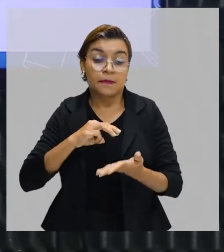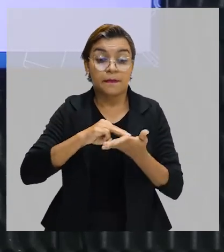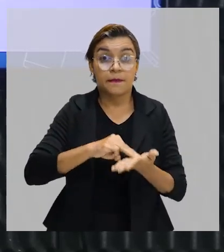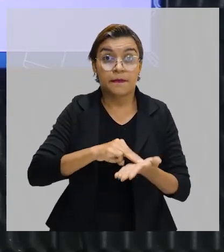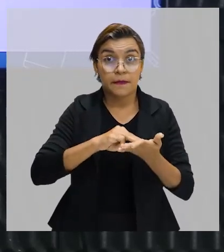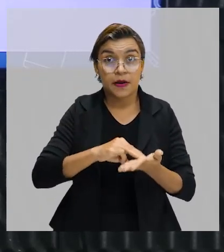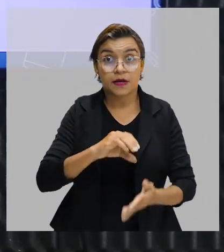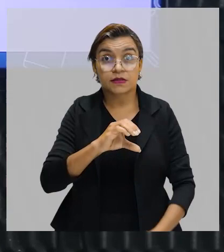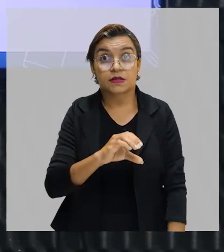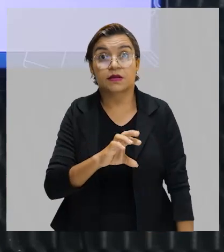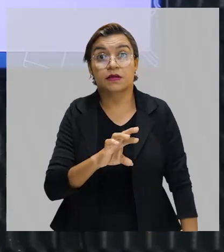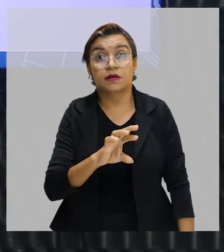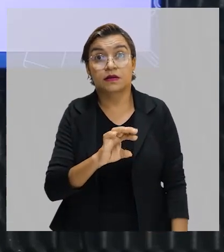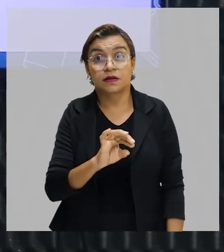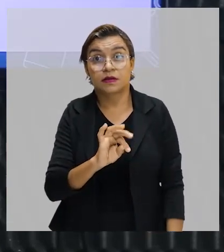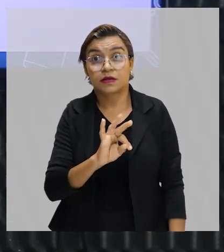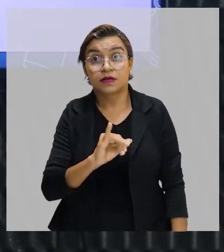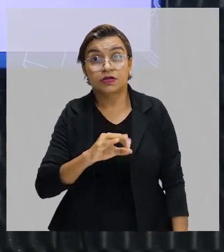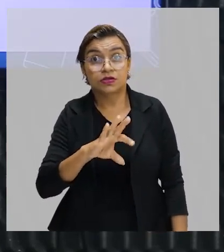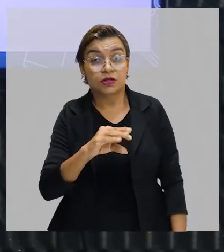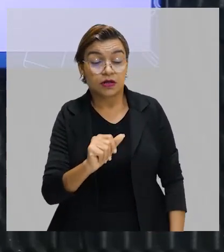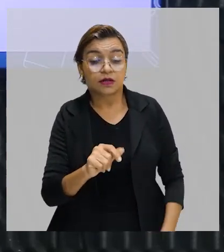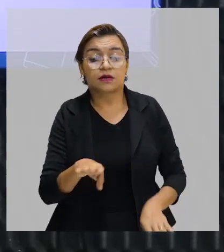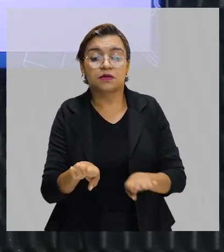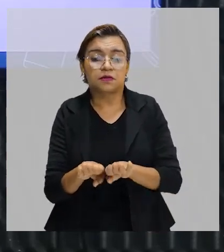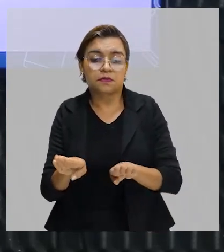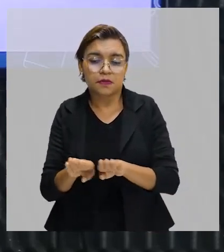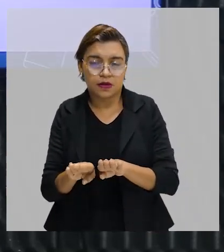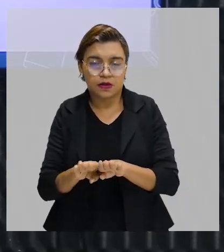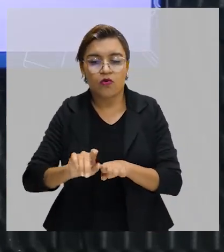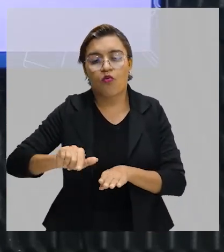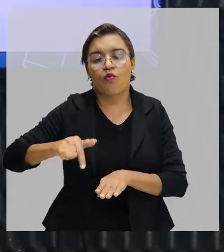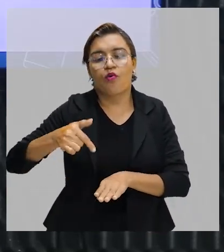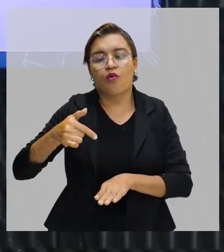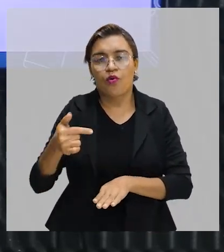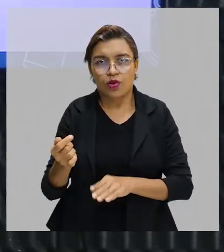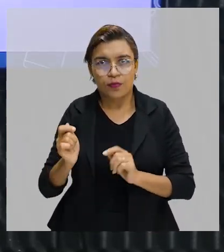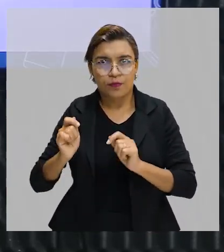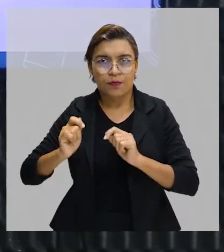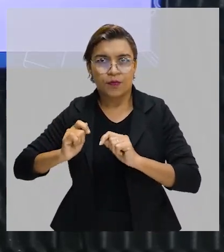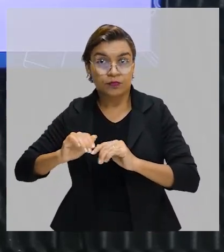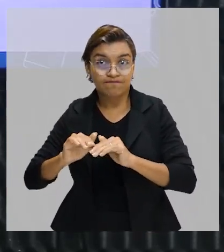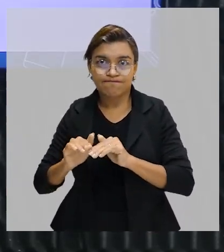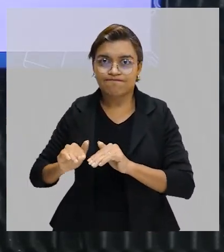crítica, tá ok? Quando ele chega na criticidade, mas ele pode ir além, tá ok?